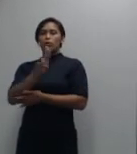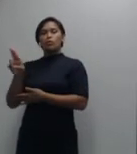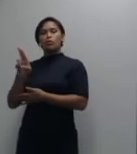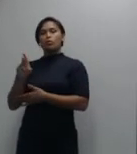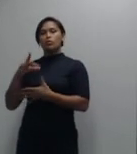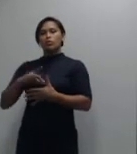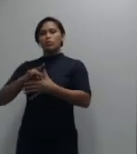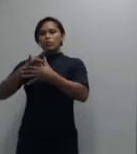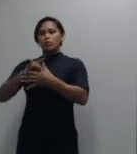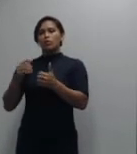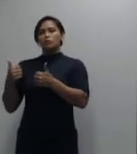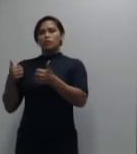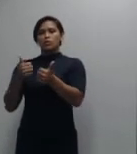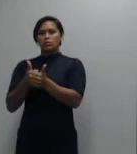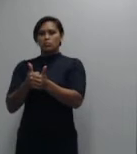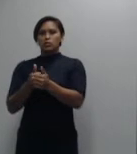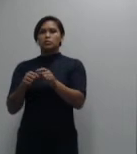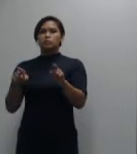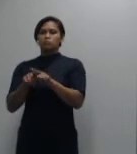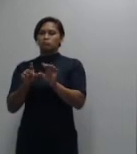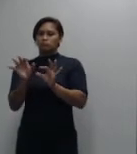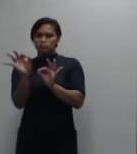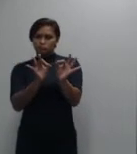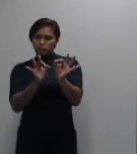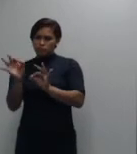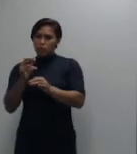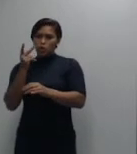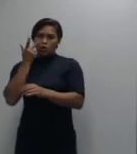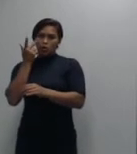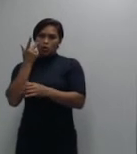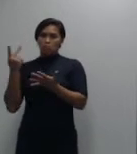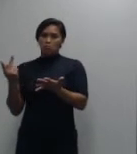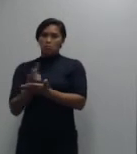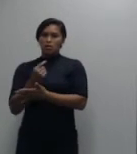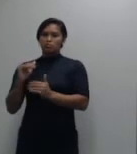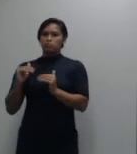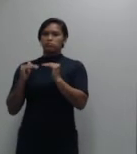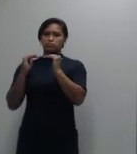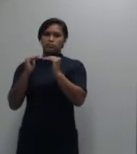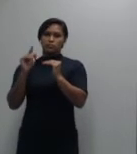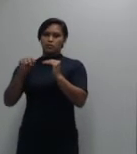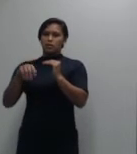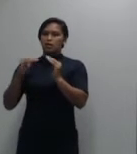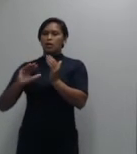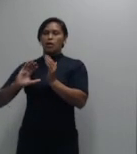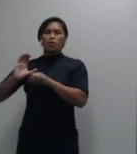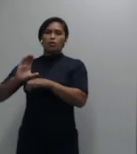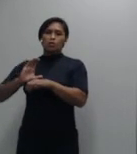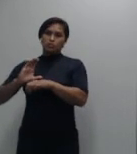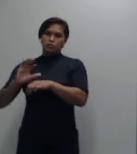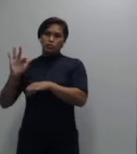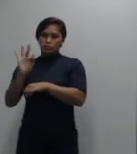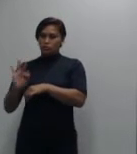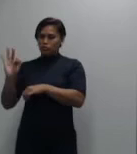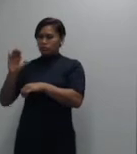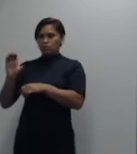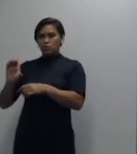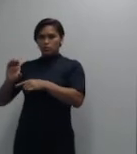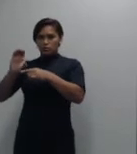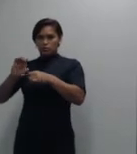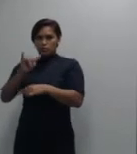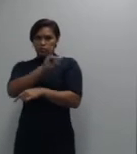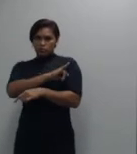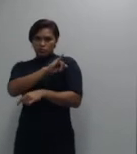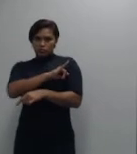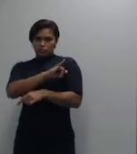obedecido o indivíduo trump normal estabelecido seja na Constituição do Estado do Rio de